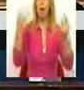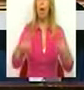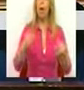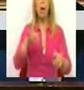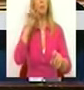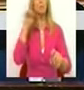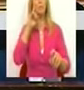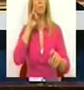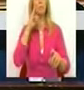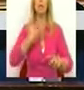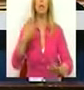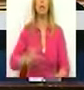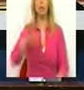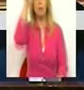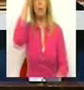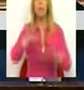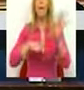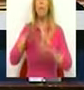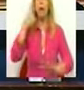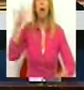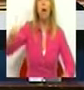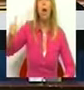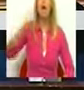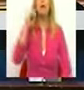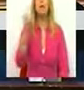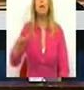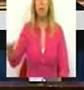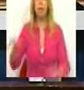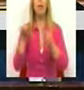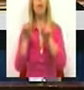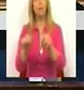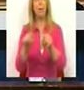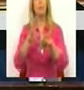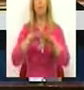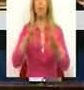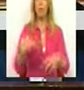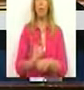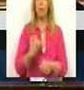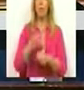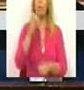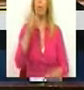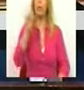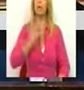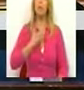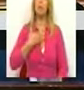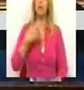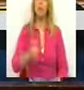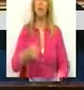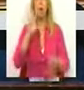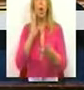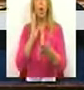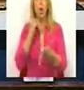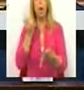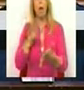dos animais nas experiências científicas, e isso deve-se à ação do PSD e do CDS, deve-se ao anterior governo de